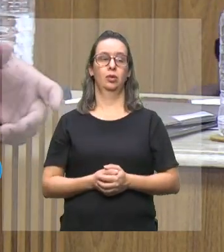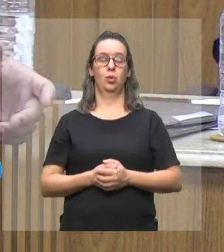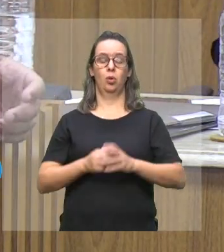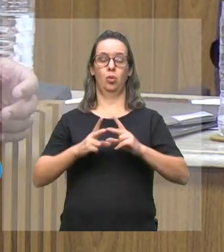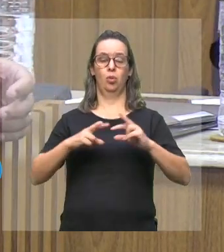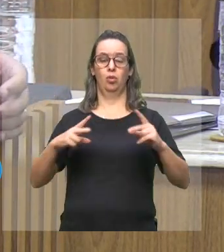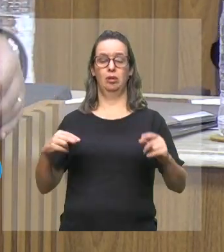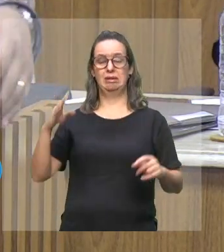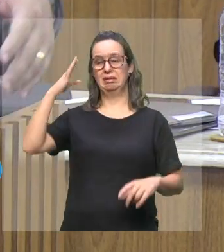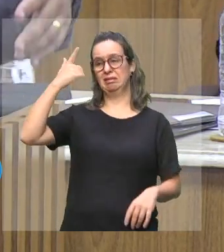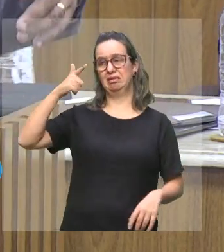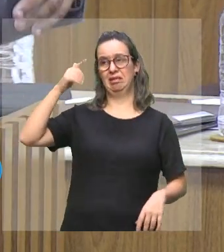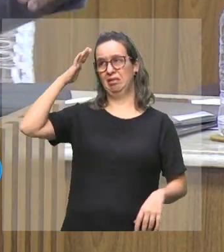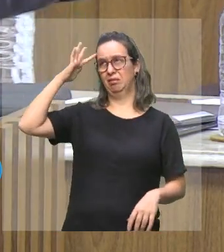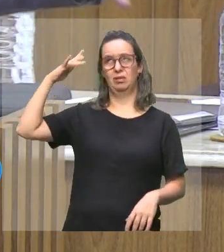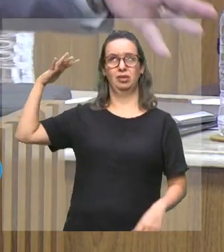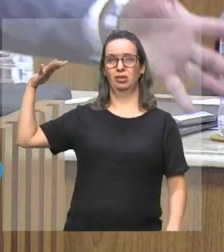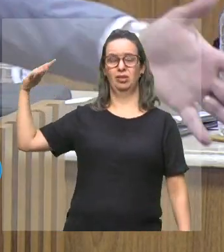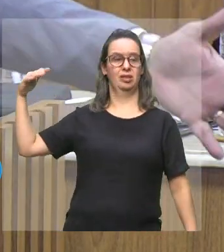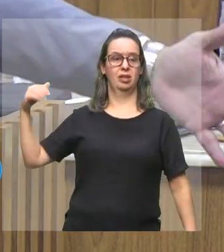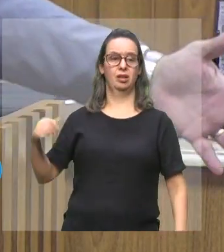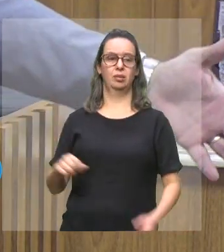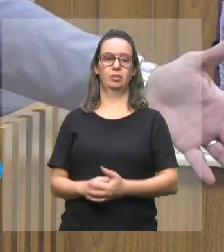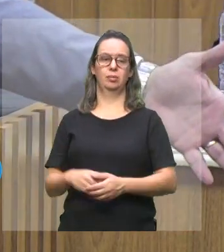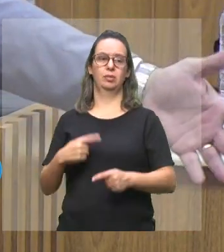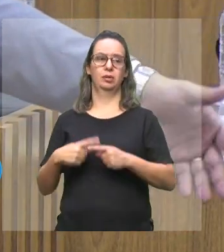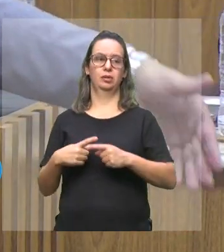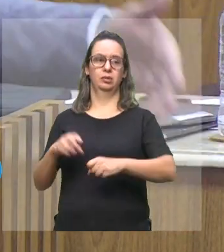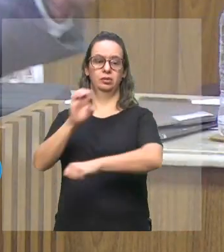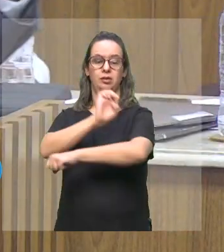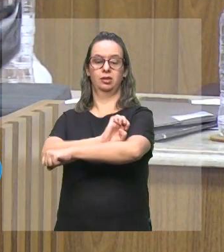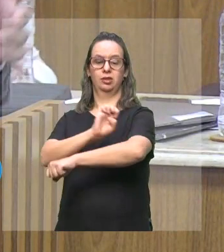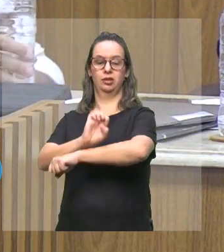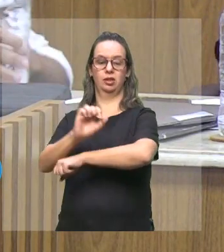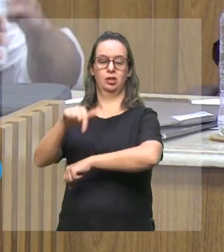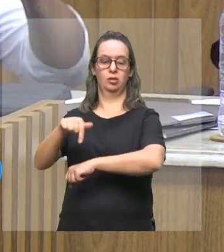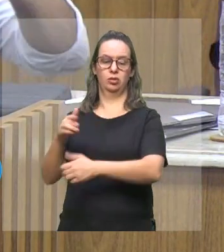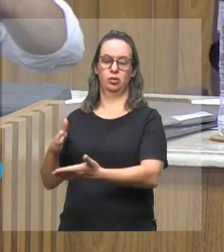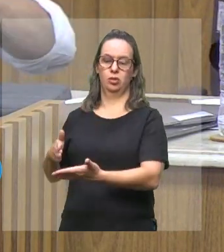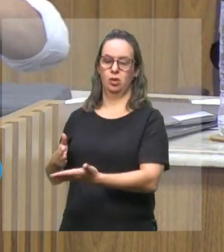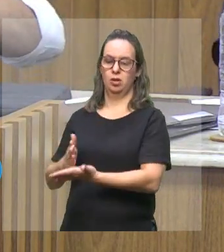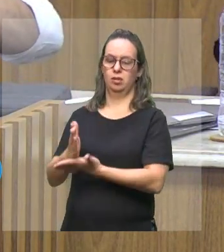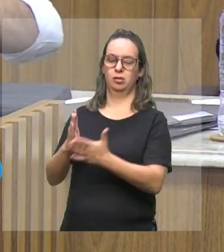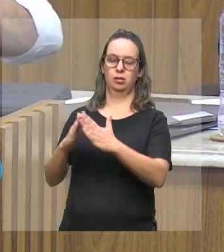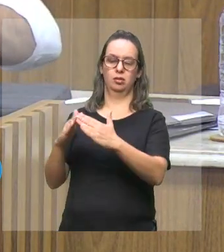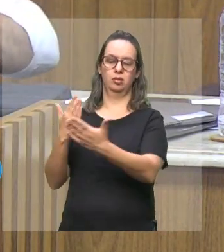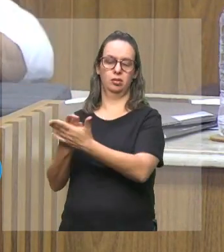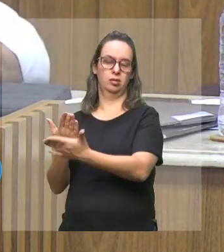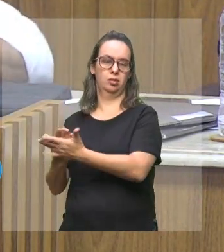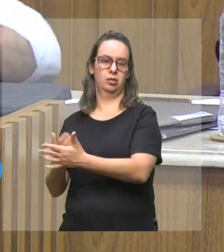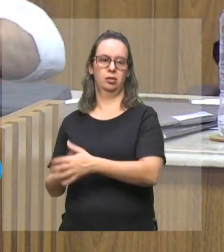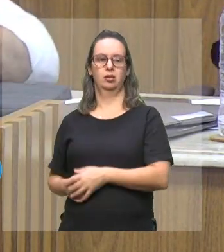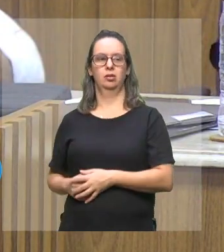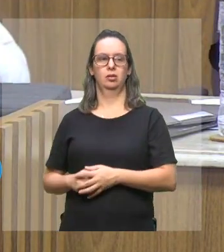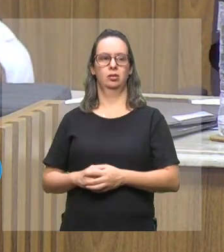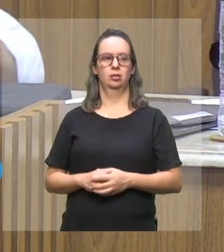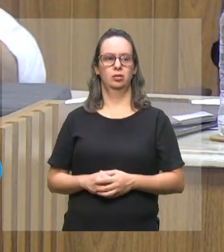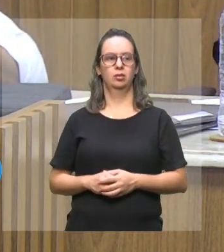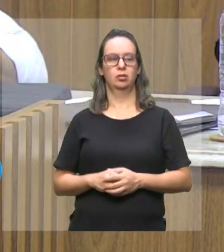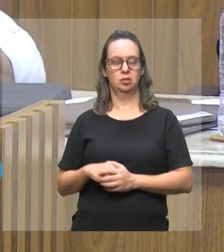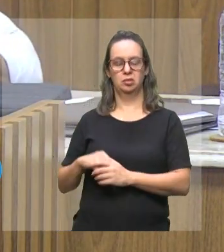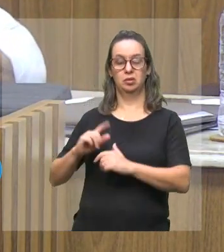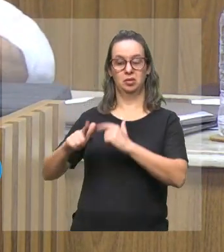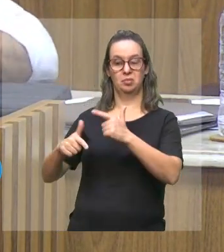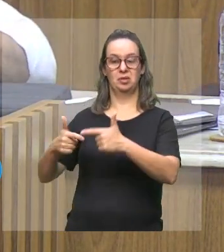pode ser estagiário hoje, pode estar entrando na escola agora, né, vai ser uma pessoa que pode ser uma mola propulsora